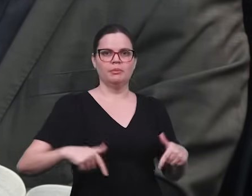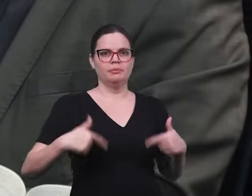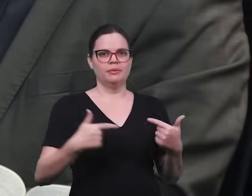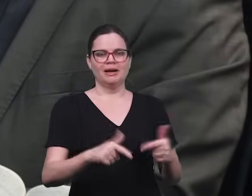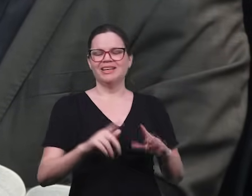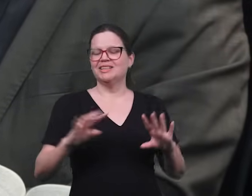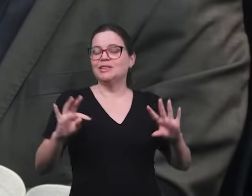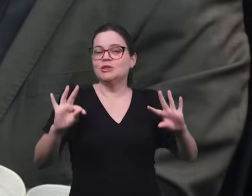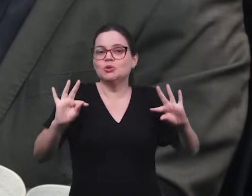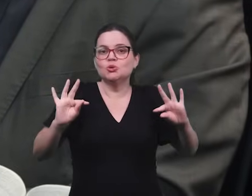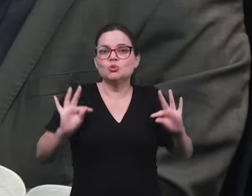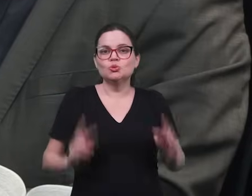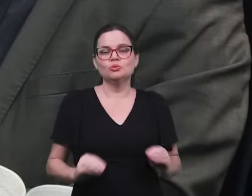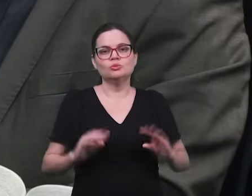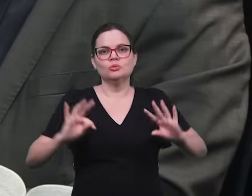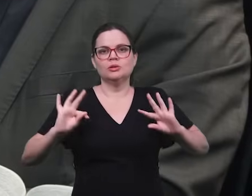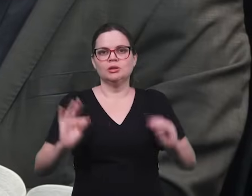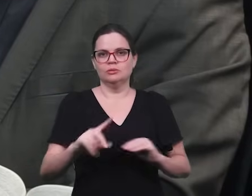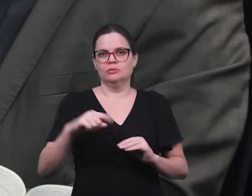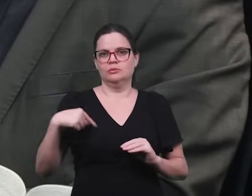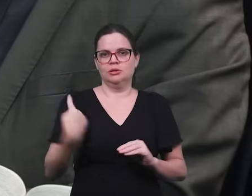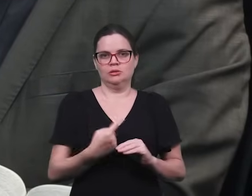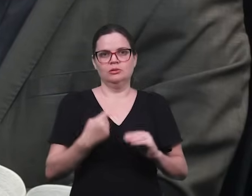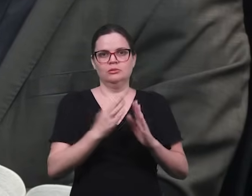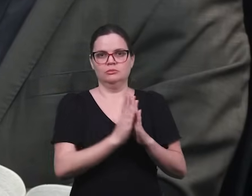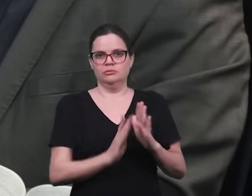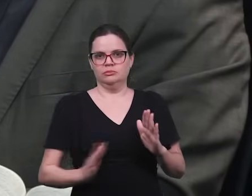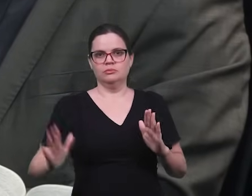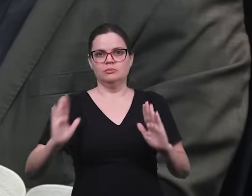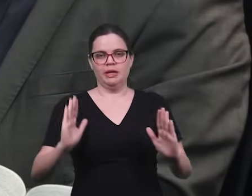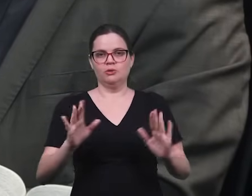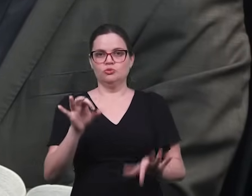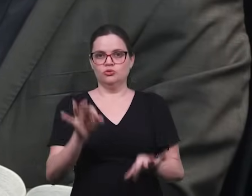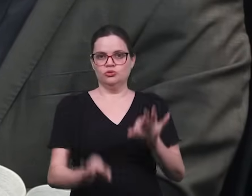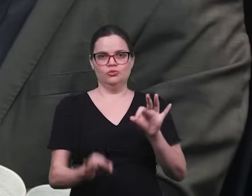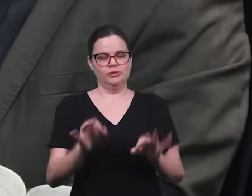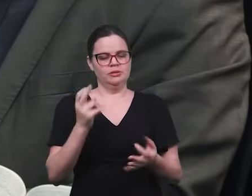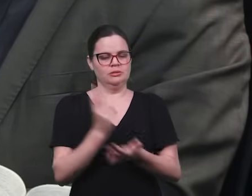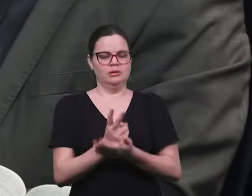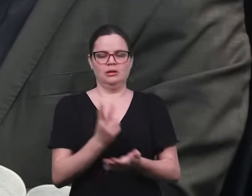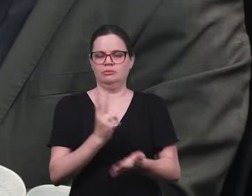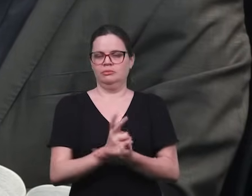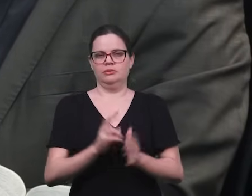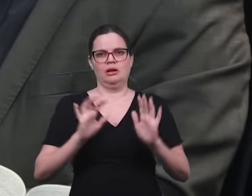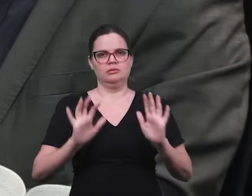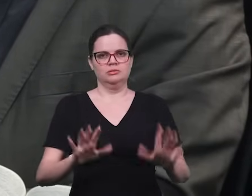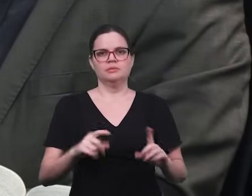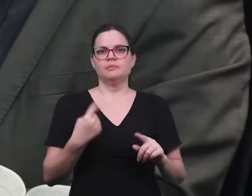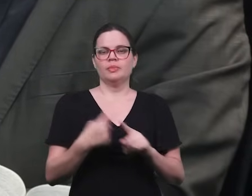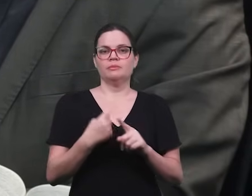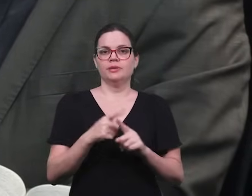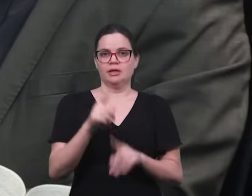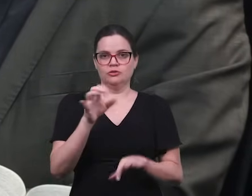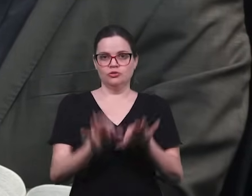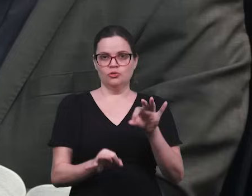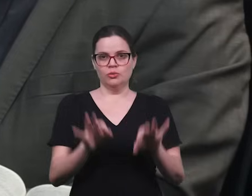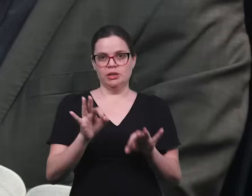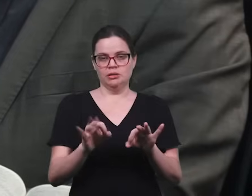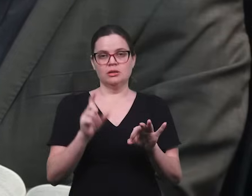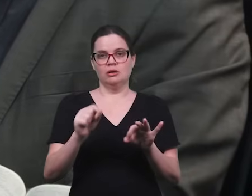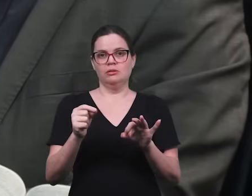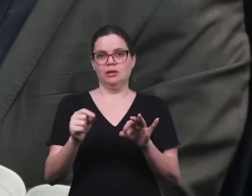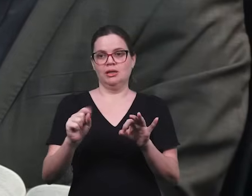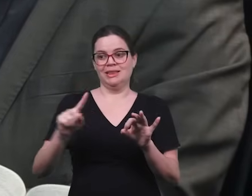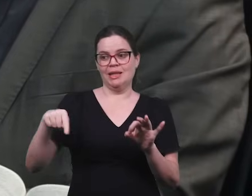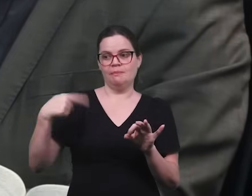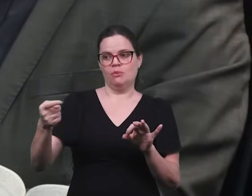em todo o período que nós estamos tratando agora, dos juízes, que antecede o período